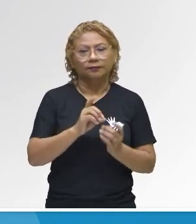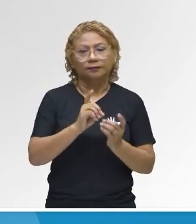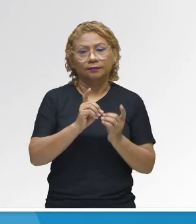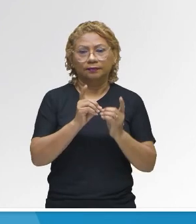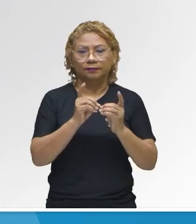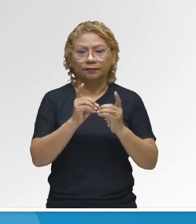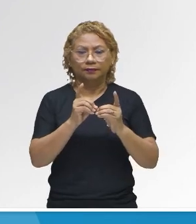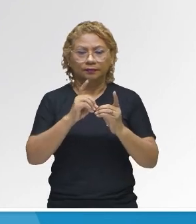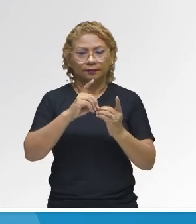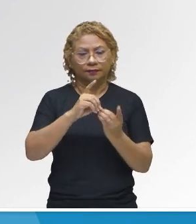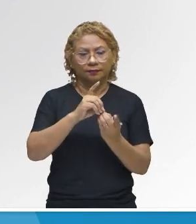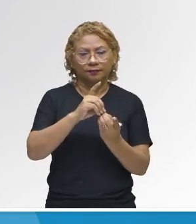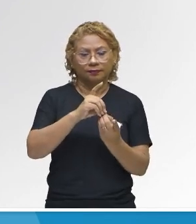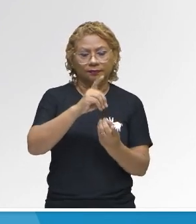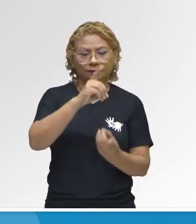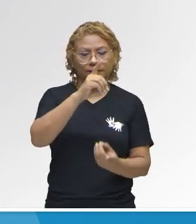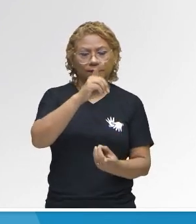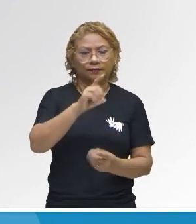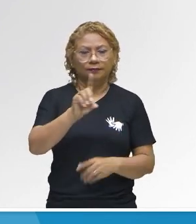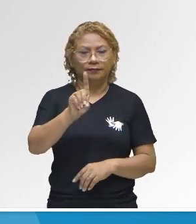dois planos é essa daqui, pessoal.